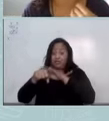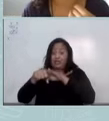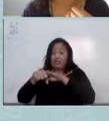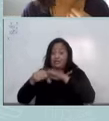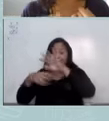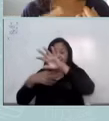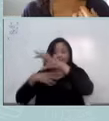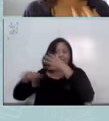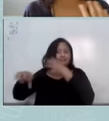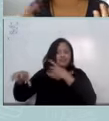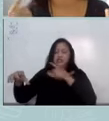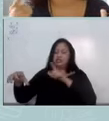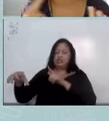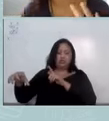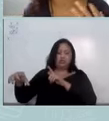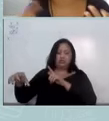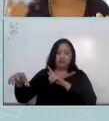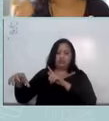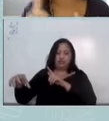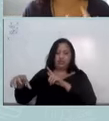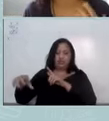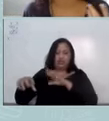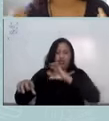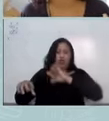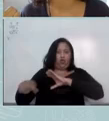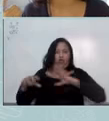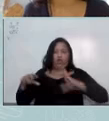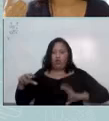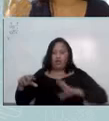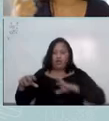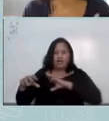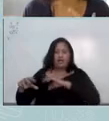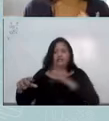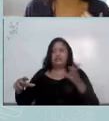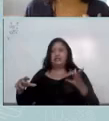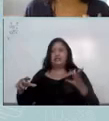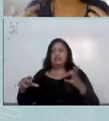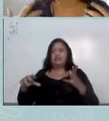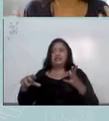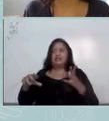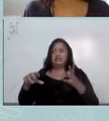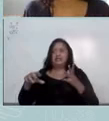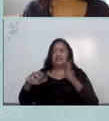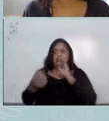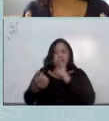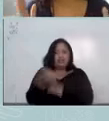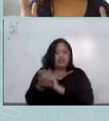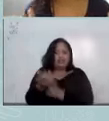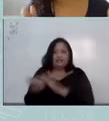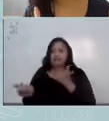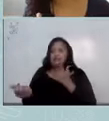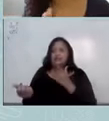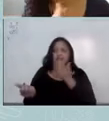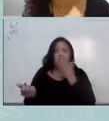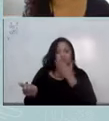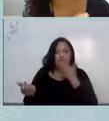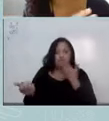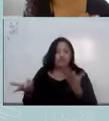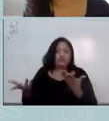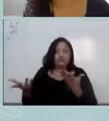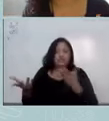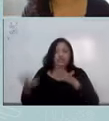né, as neoplasias, né, câncer, hipertensão, diabetes, as doenças cardiovasculares, etc., né, que são